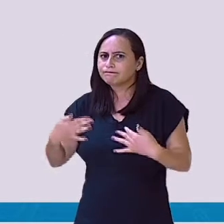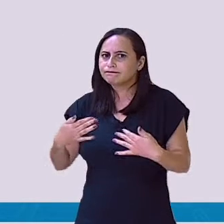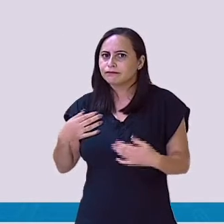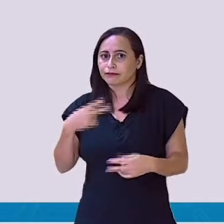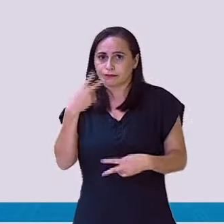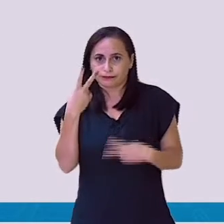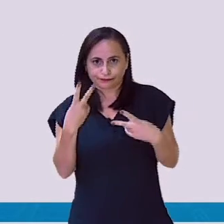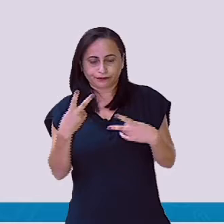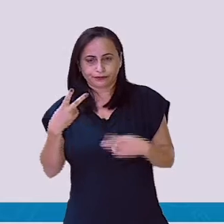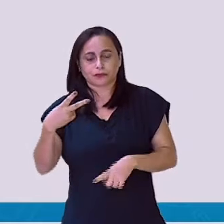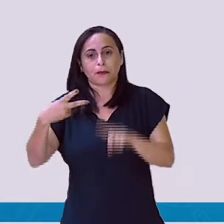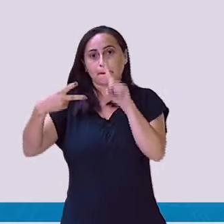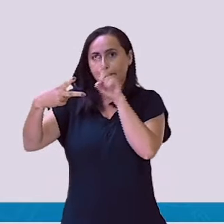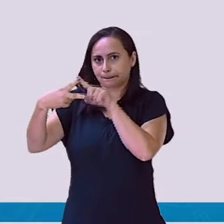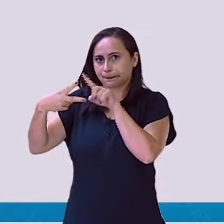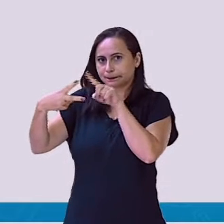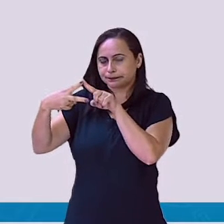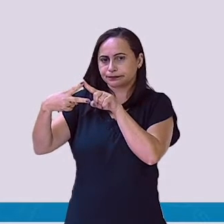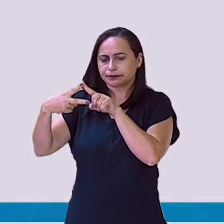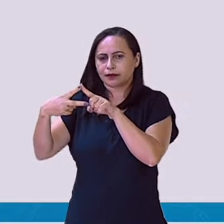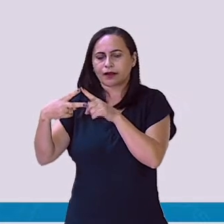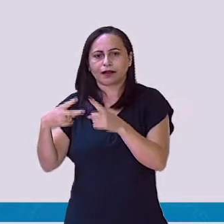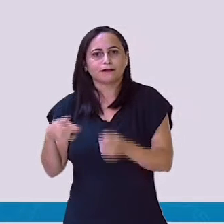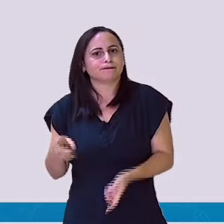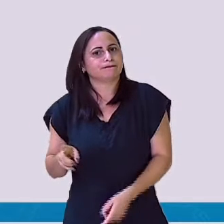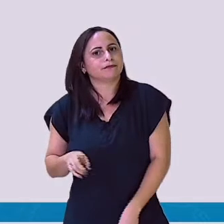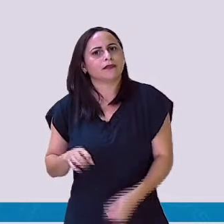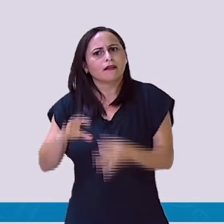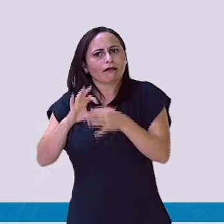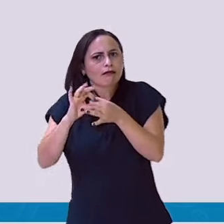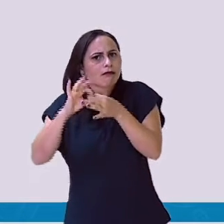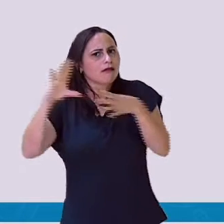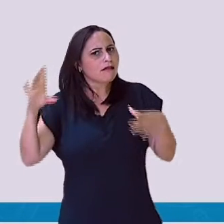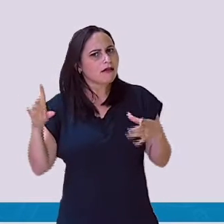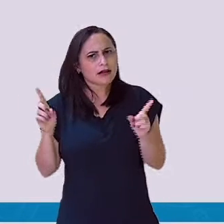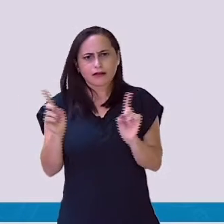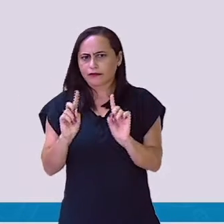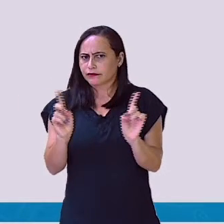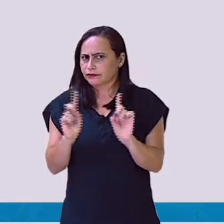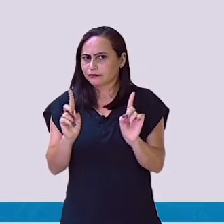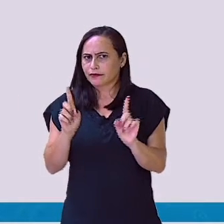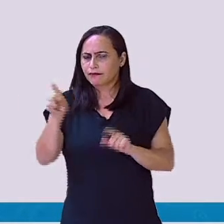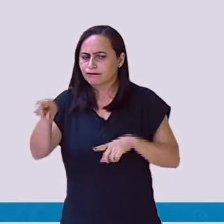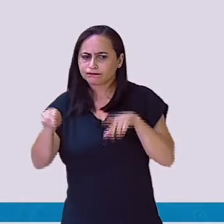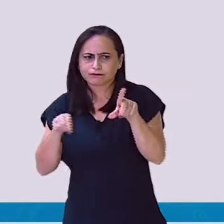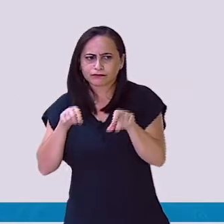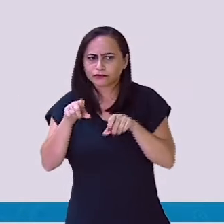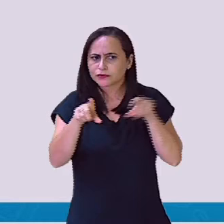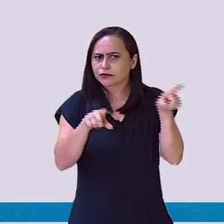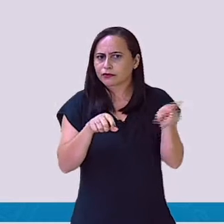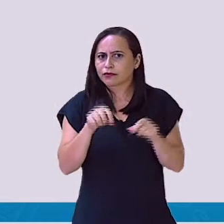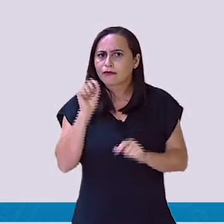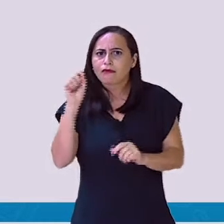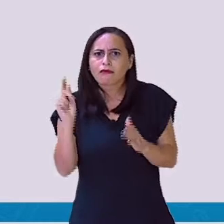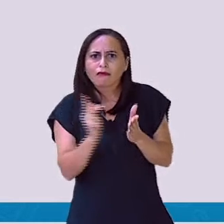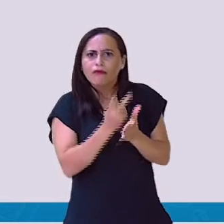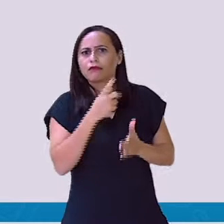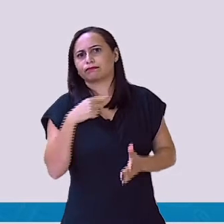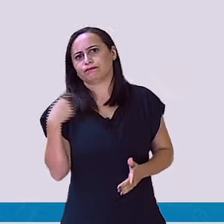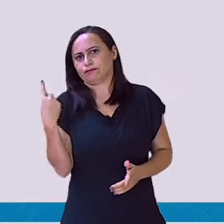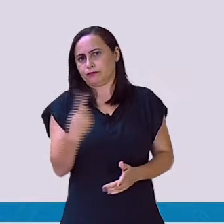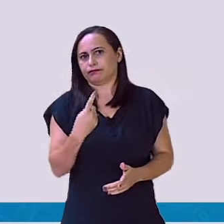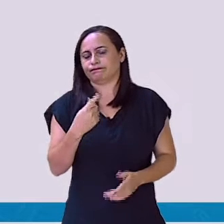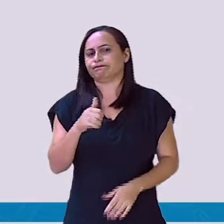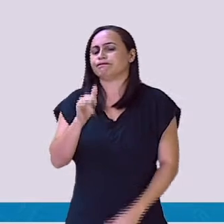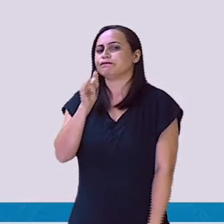liberdade. Primeiro, não somos livres para escolher o que nos acontece. Por